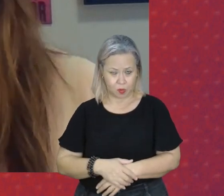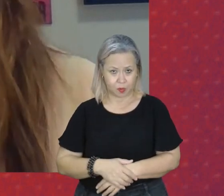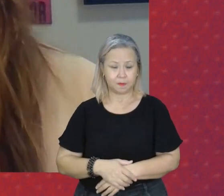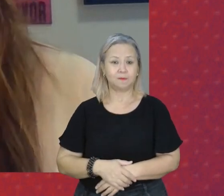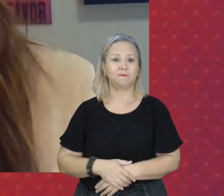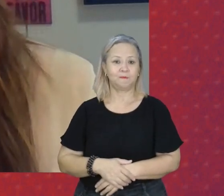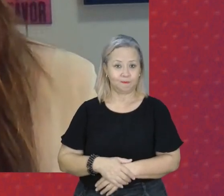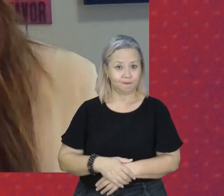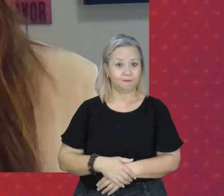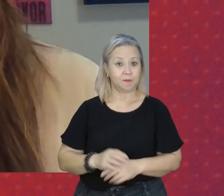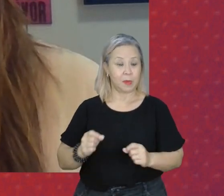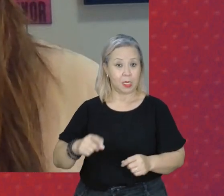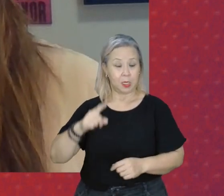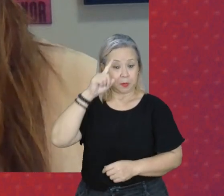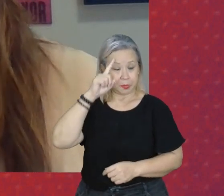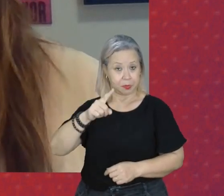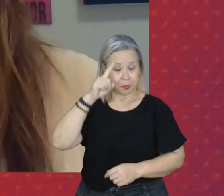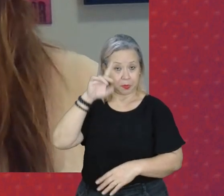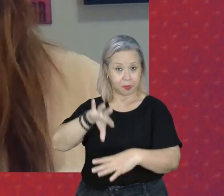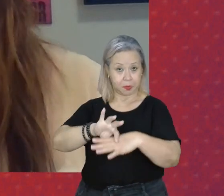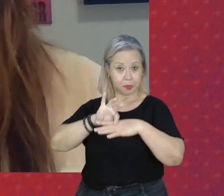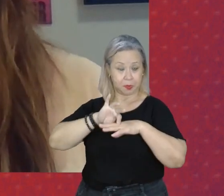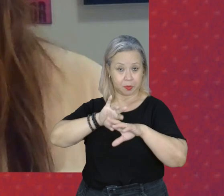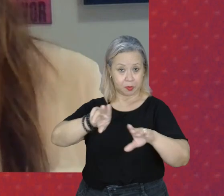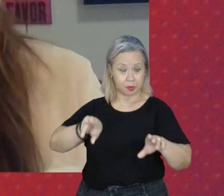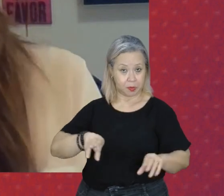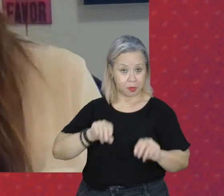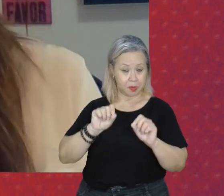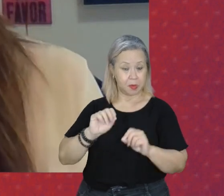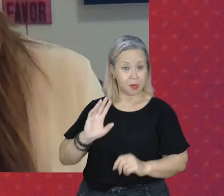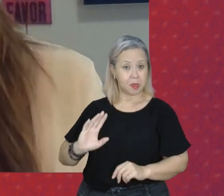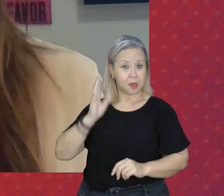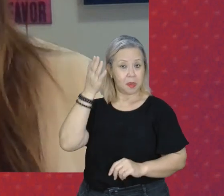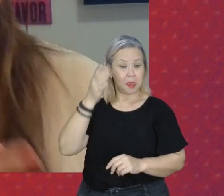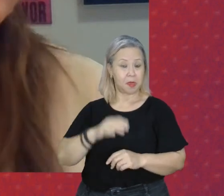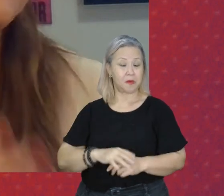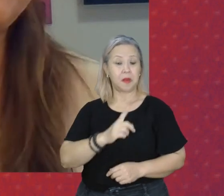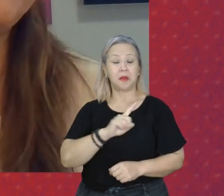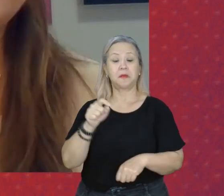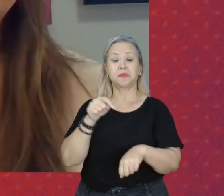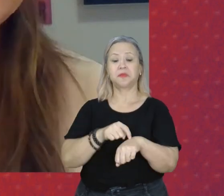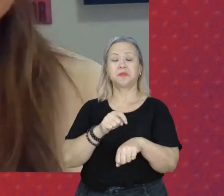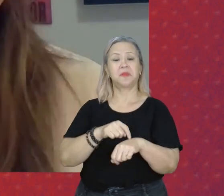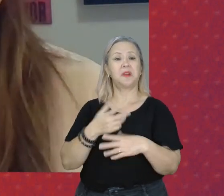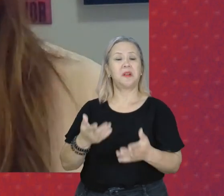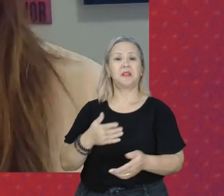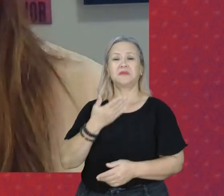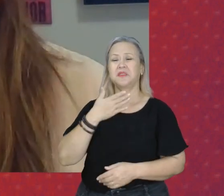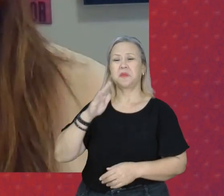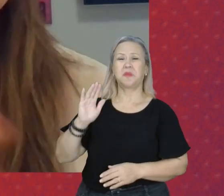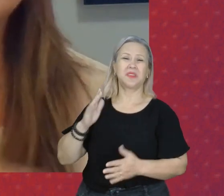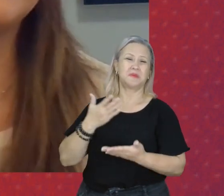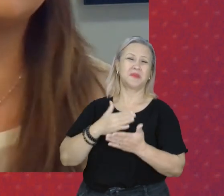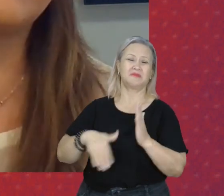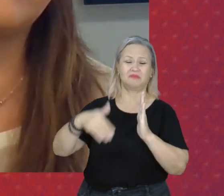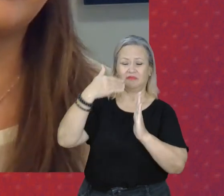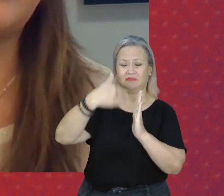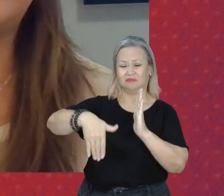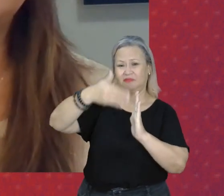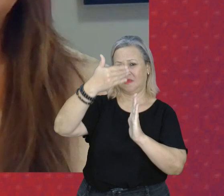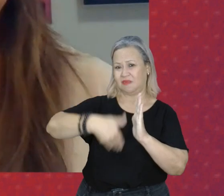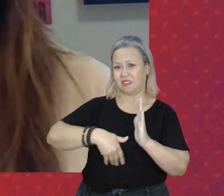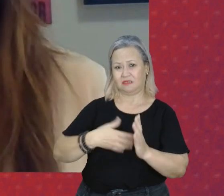de caciques, de dirigentes, que resolveram na última hora, olha, a gente tinha te prometido, mas a gente não interessa mais